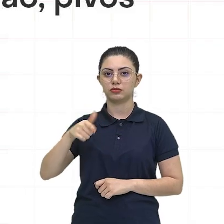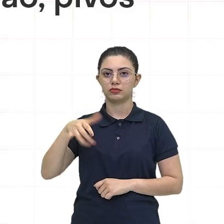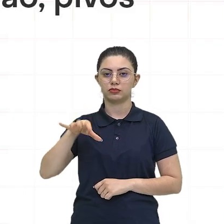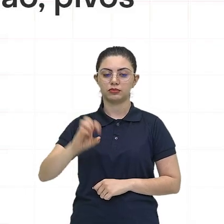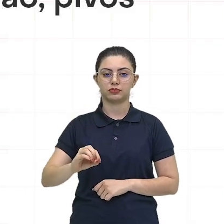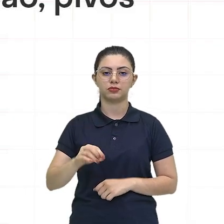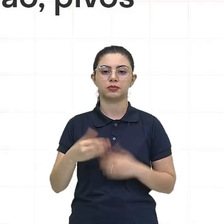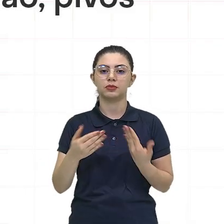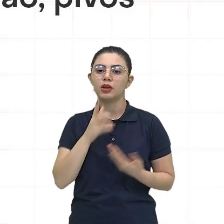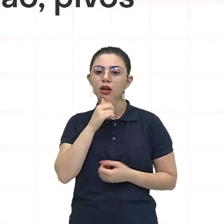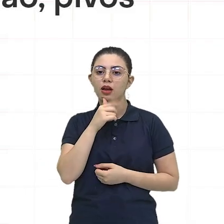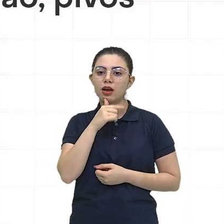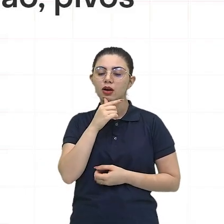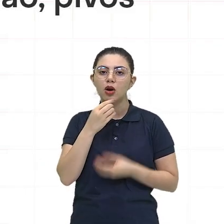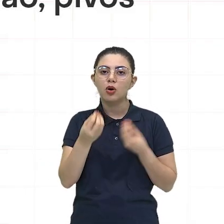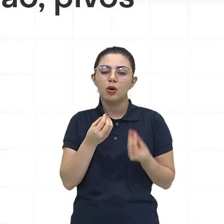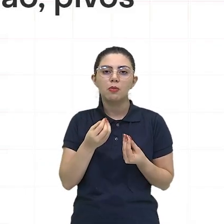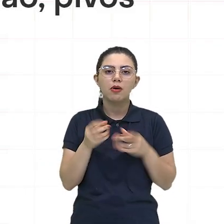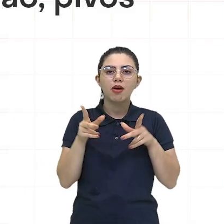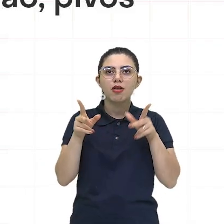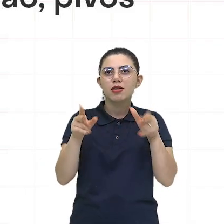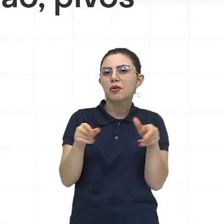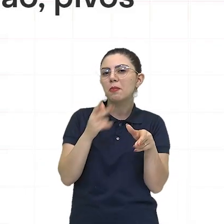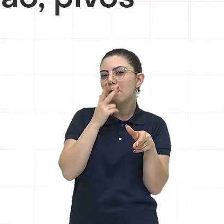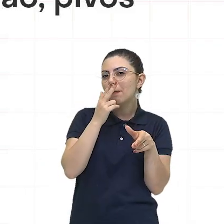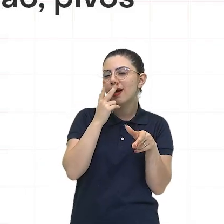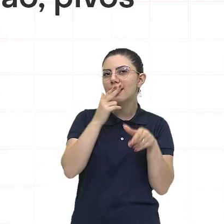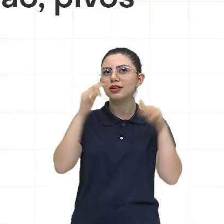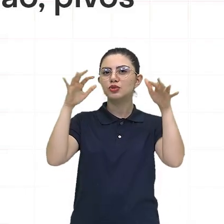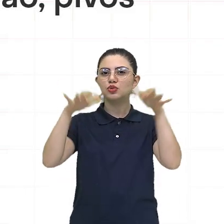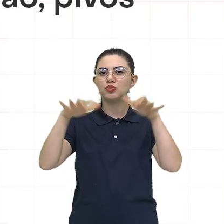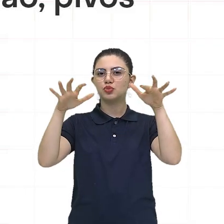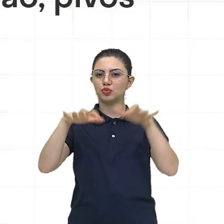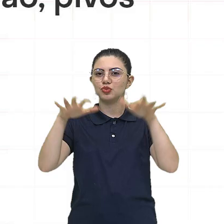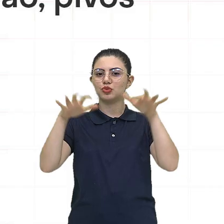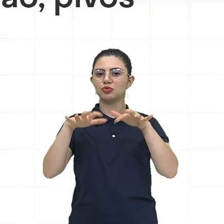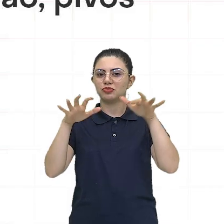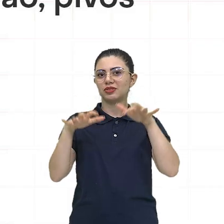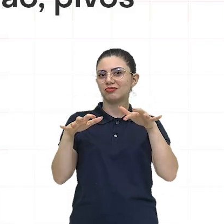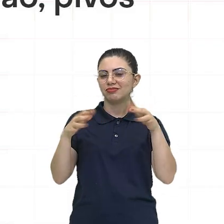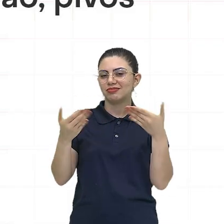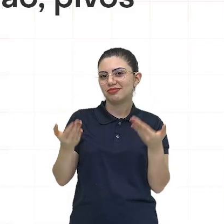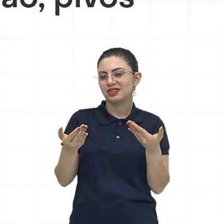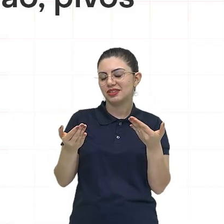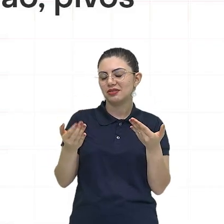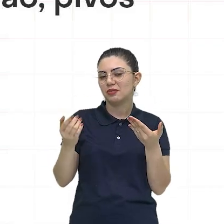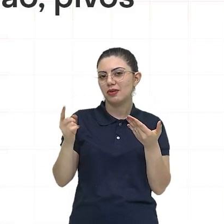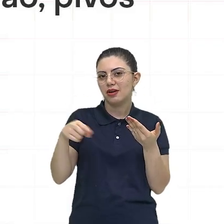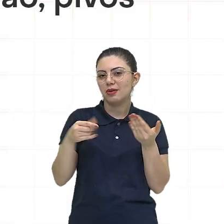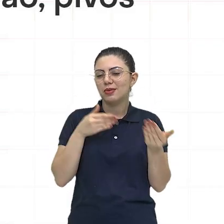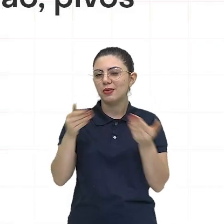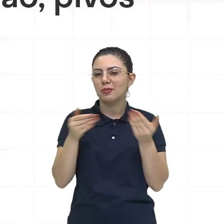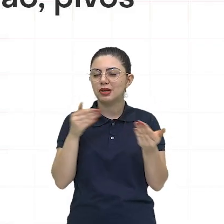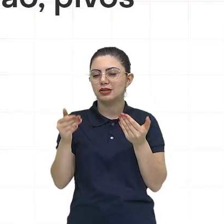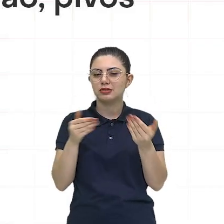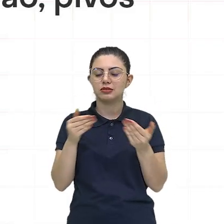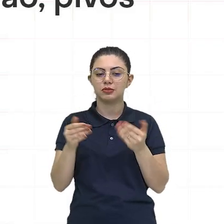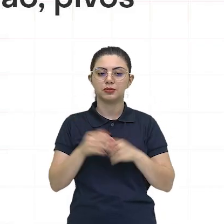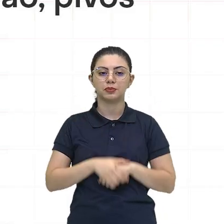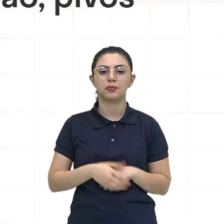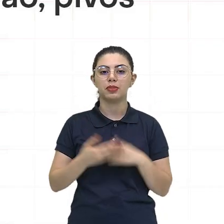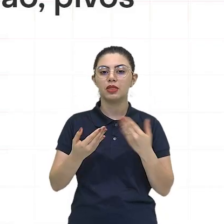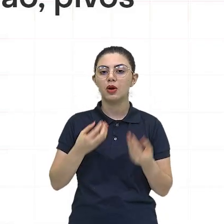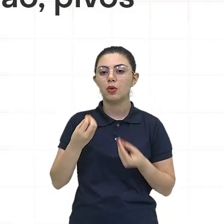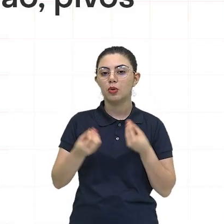aplicada na forma de uma chuva superficial, acaba como se fosse realmente uma chuva ali. E o cultivo